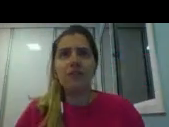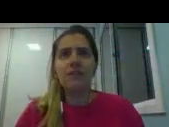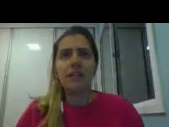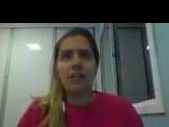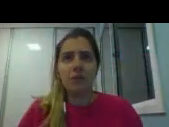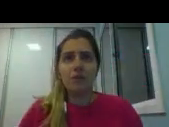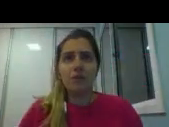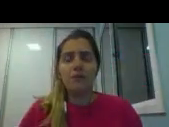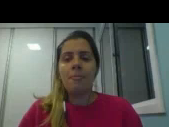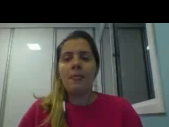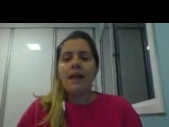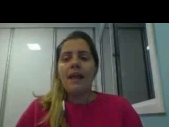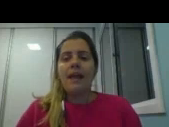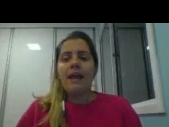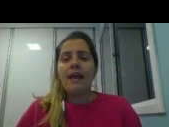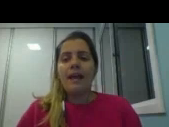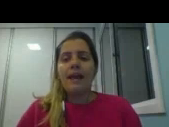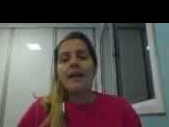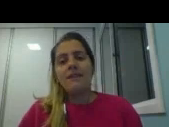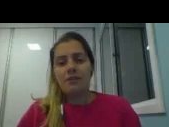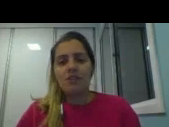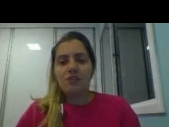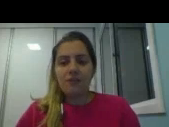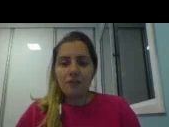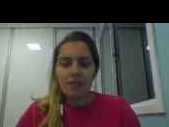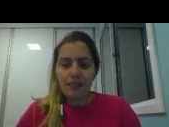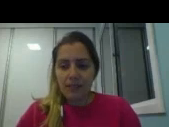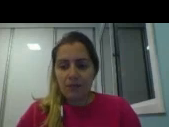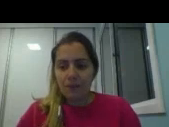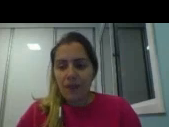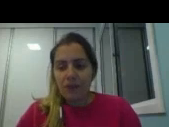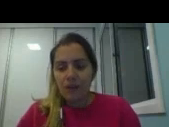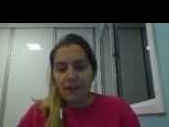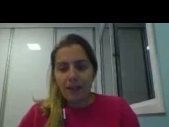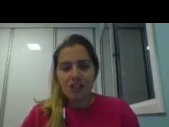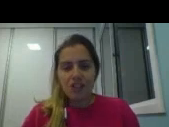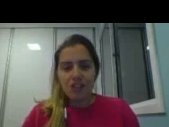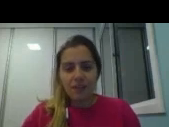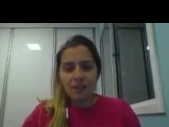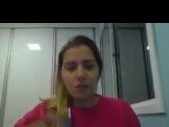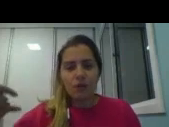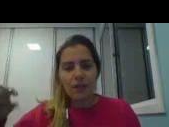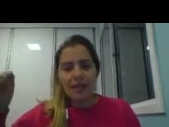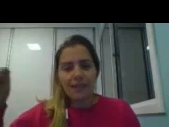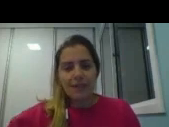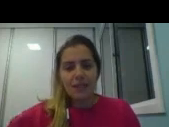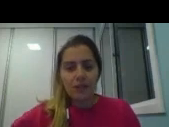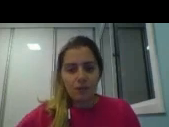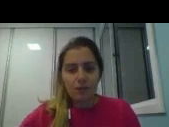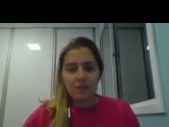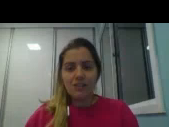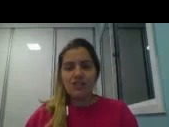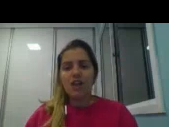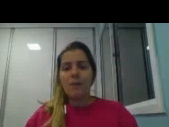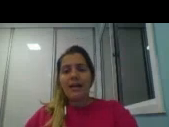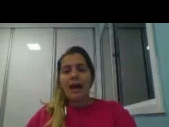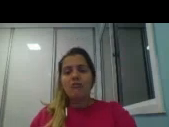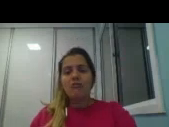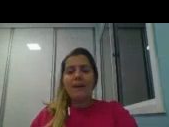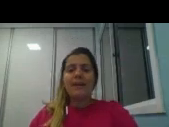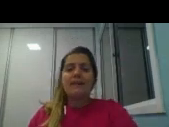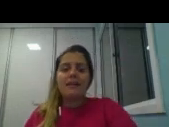fato de o indivíduo ser canhoto, ele vai ser um indivíduo recessivo. Só que aí a gente entra num outro quesito que